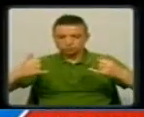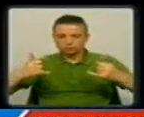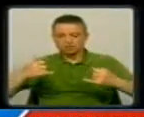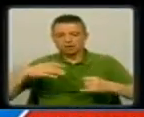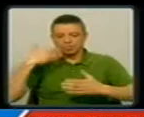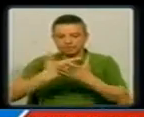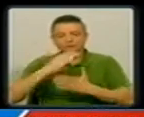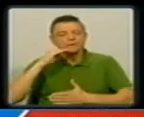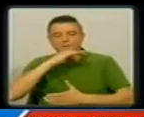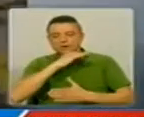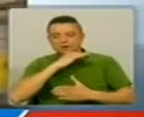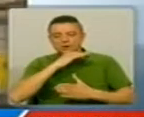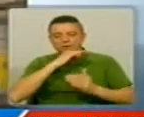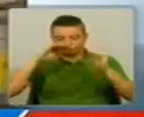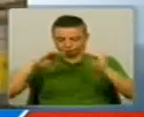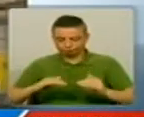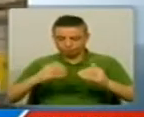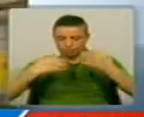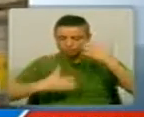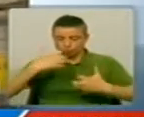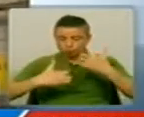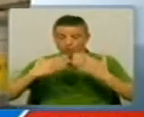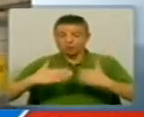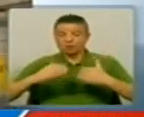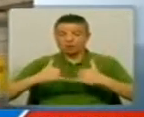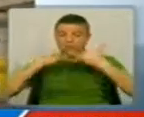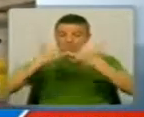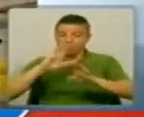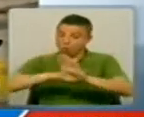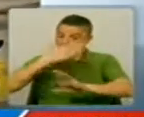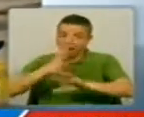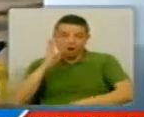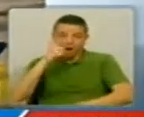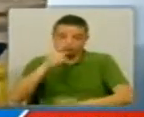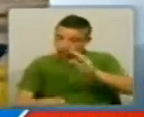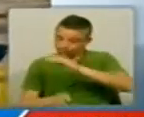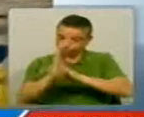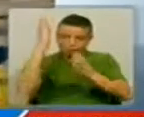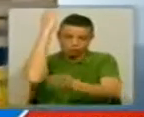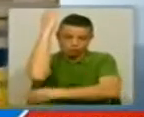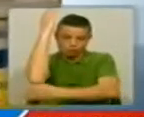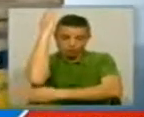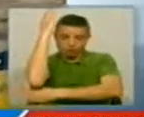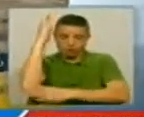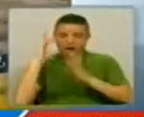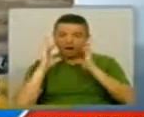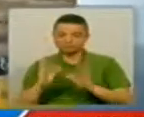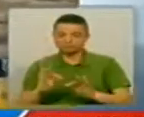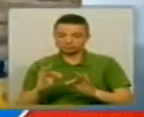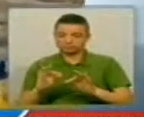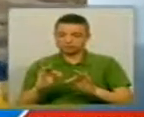arrefecer o próprio motor e que depois sofre um grande aquecimento quando parte o vai-vem. Este é às avessas, porque ele